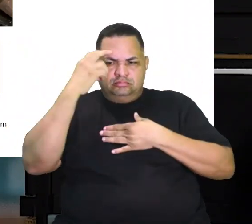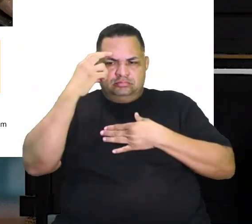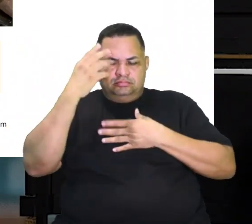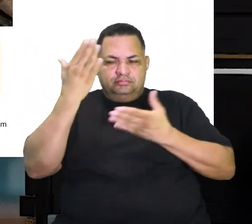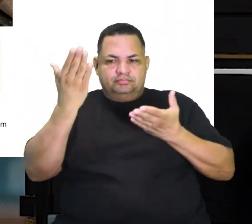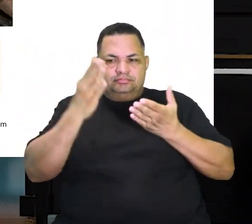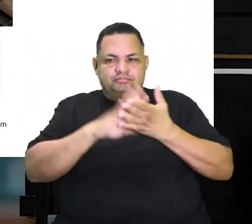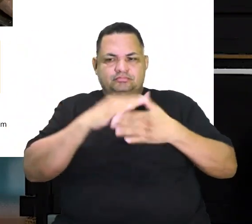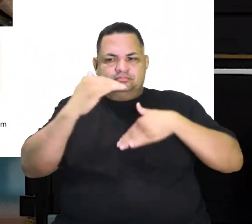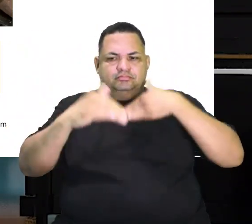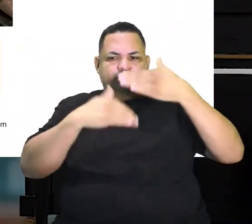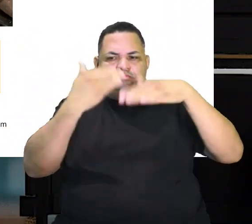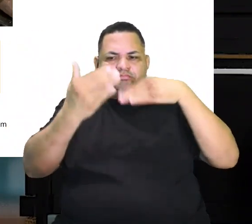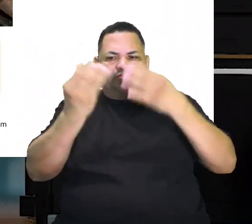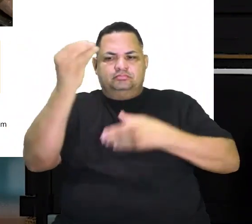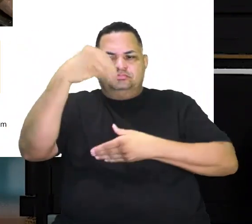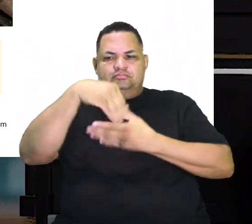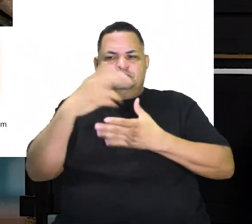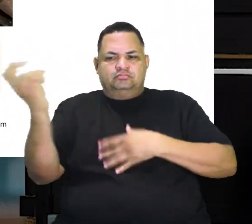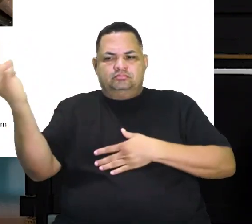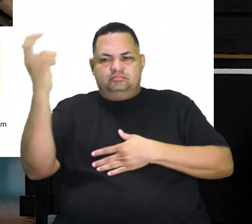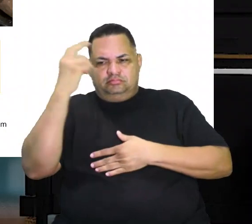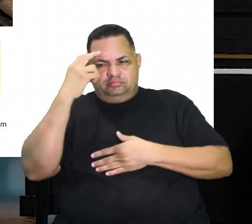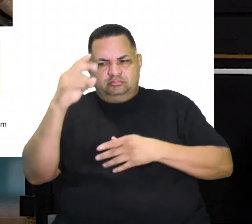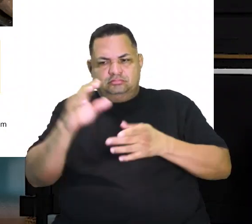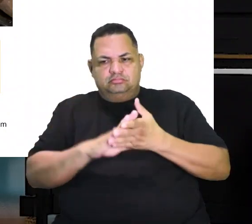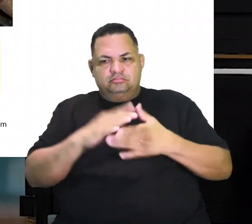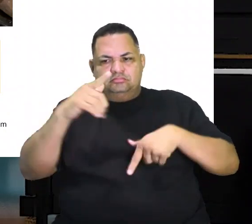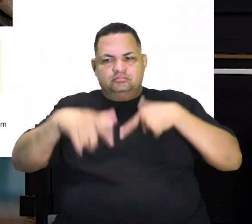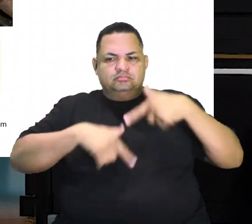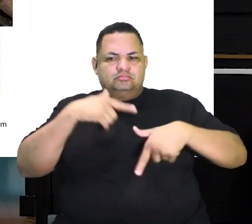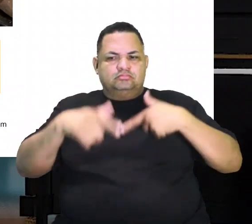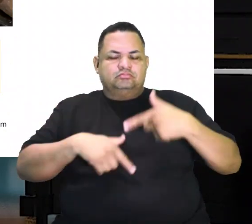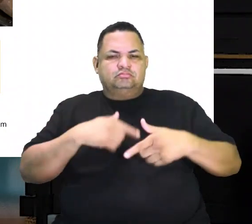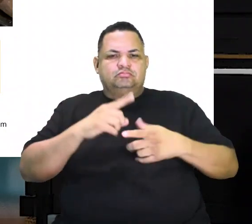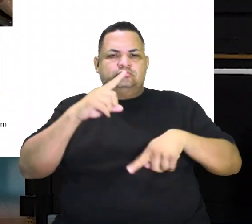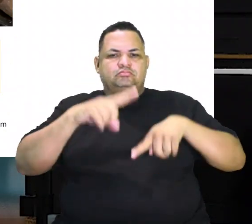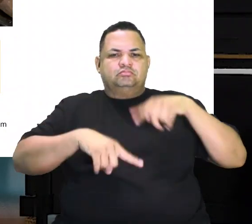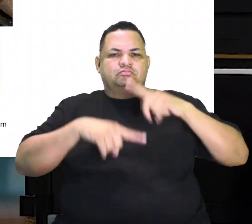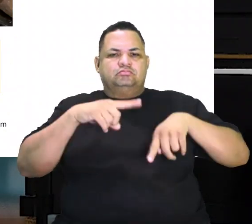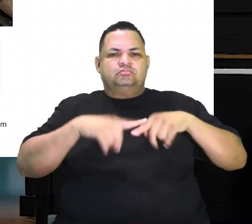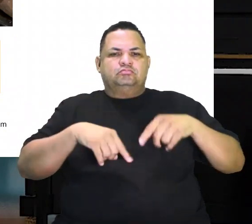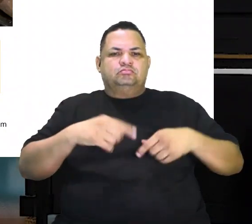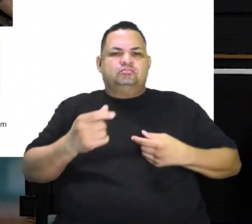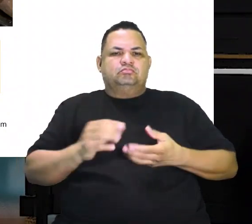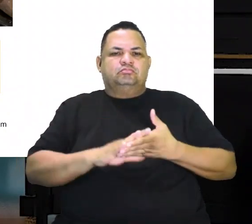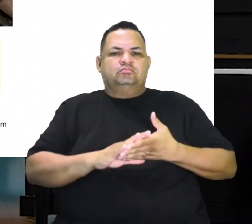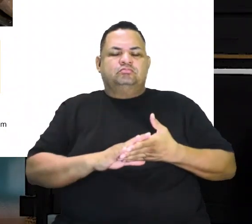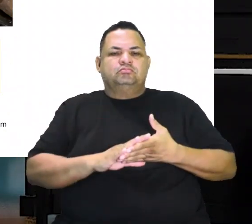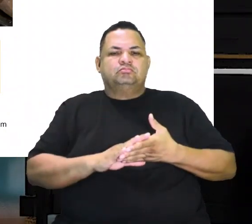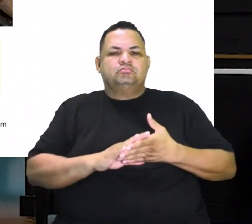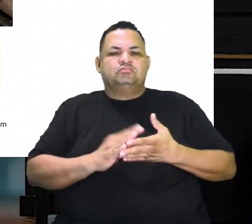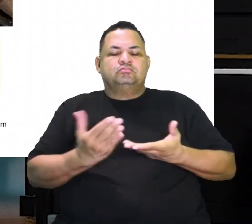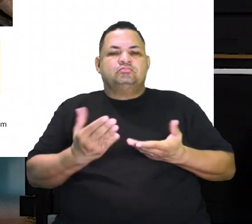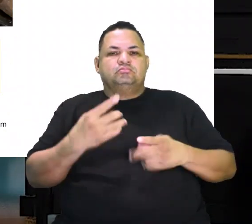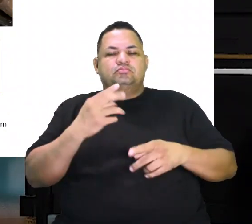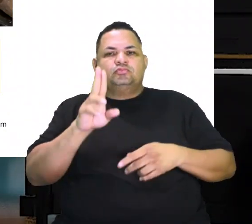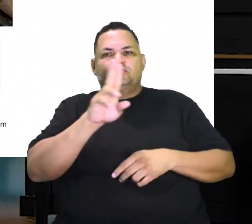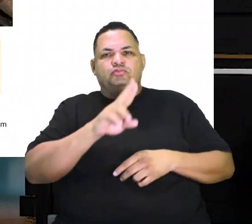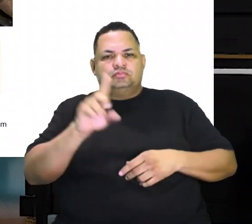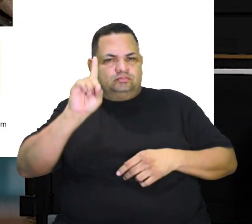que eles desenvolvem na sua cultura e aí eles produzem esses materiais. Devido à